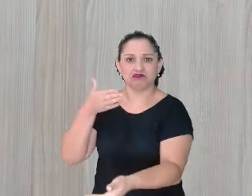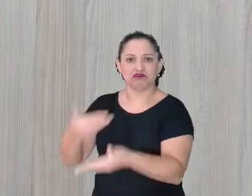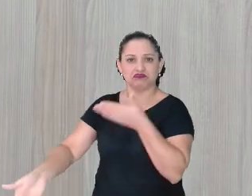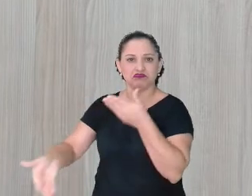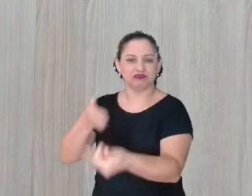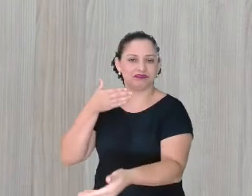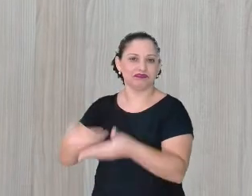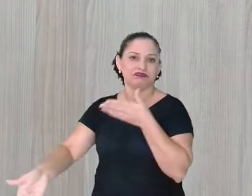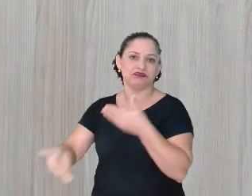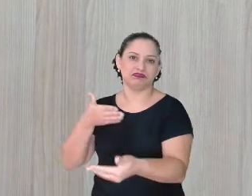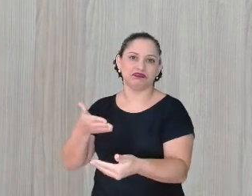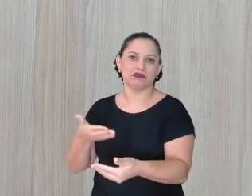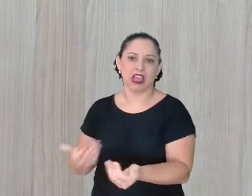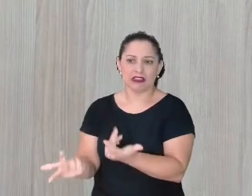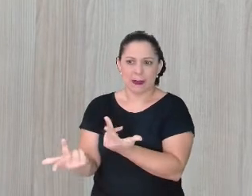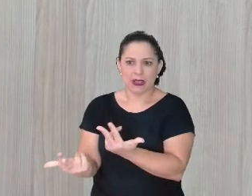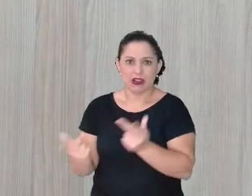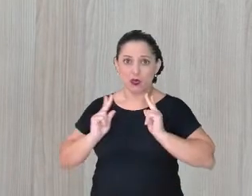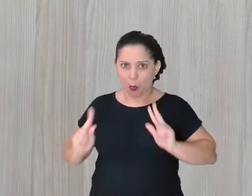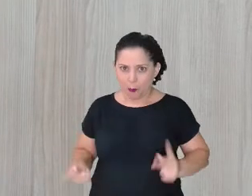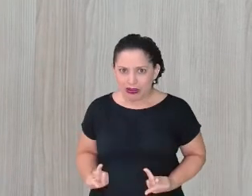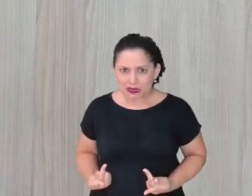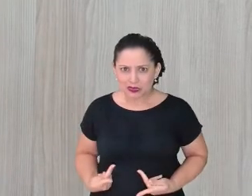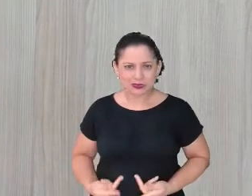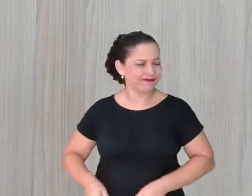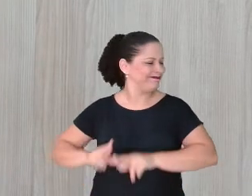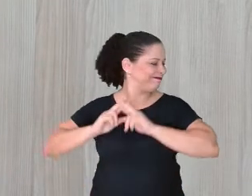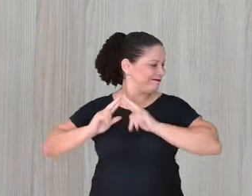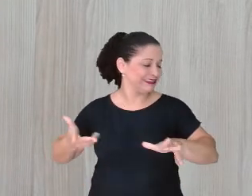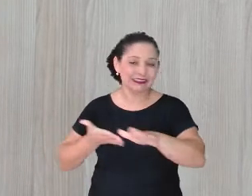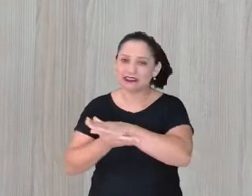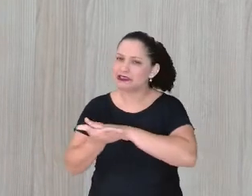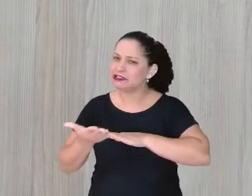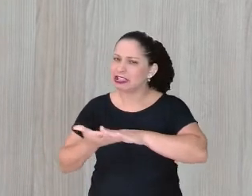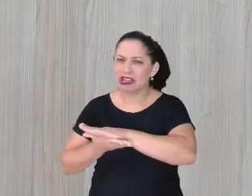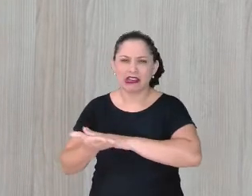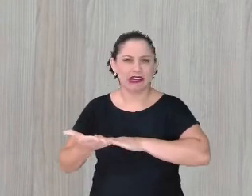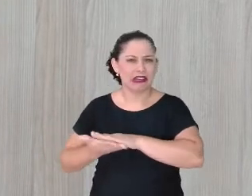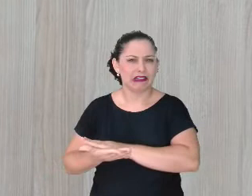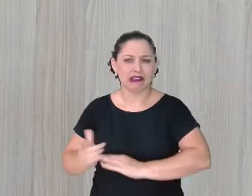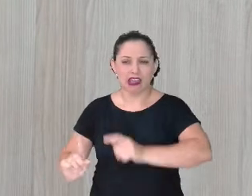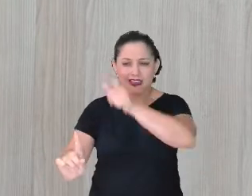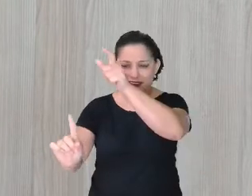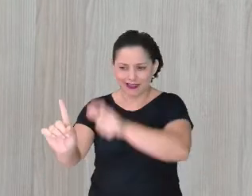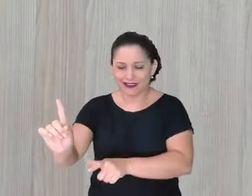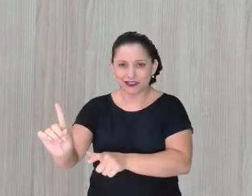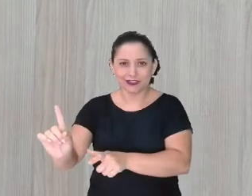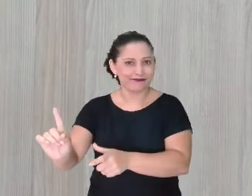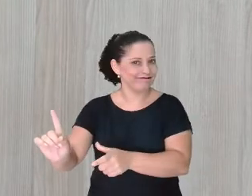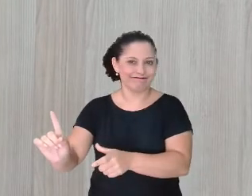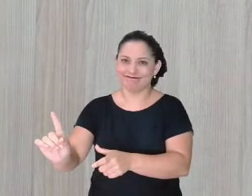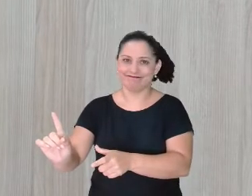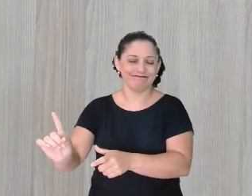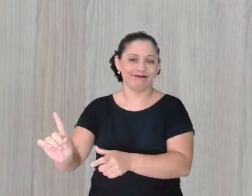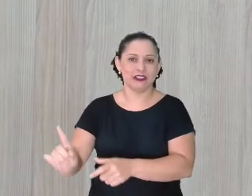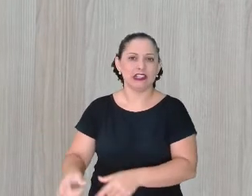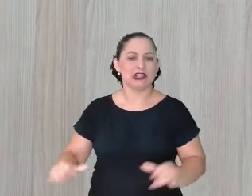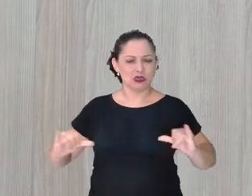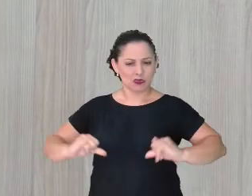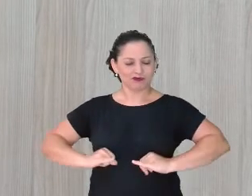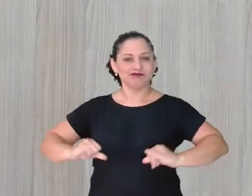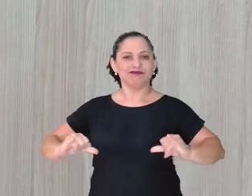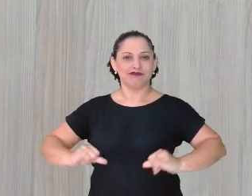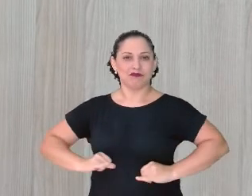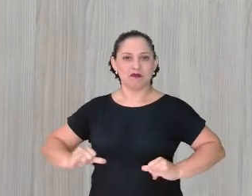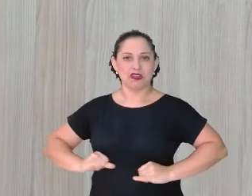considerados como seres humanos, né, sujeitos a direitos, né, mas sim meros